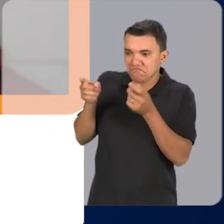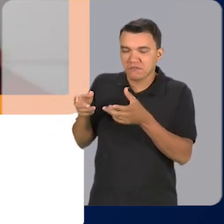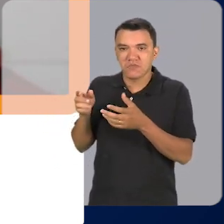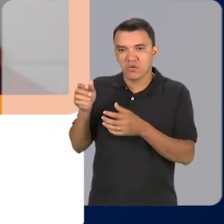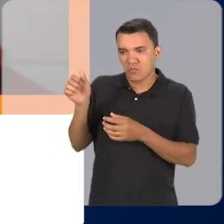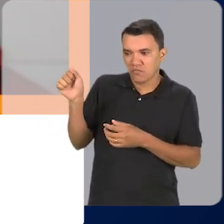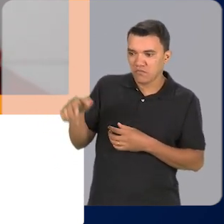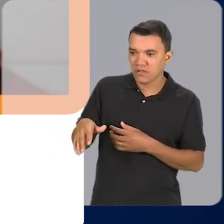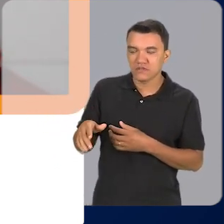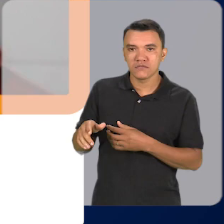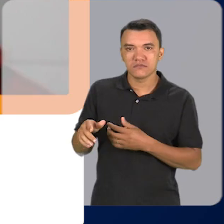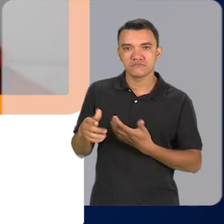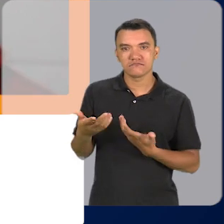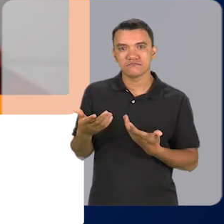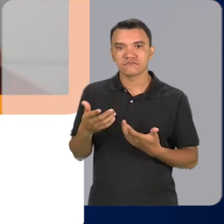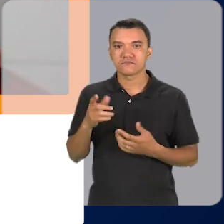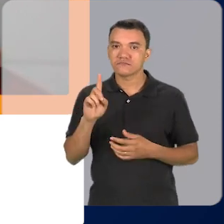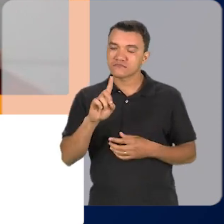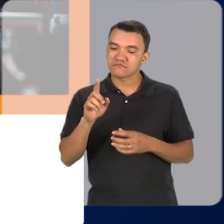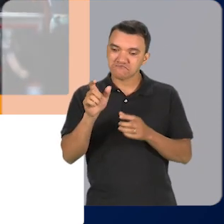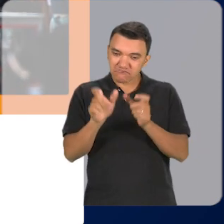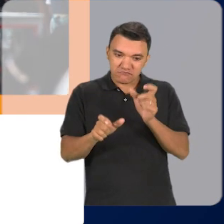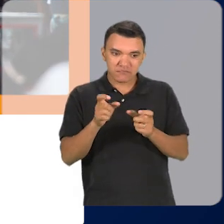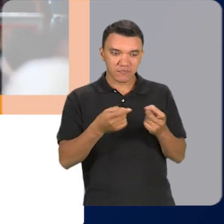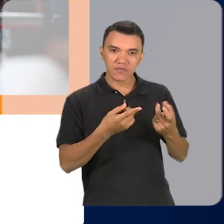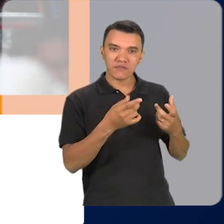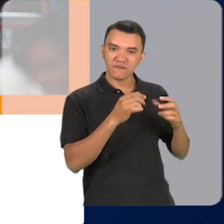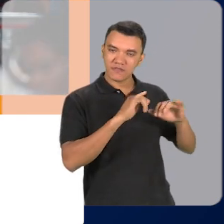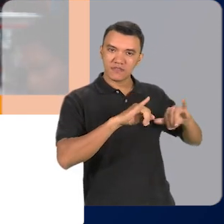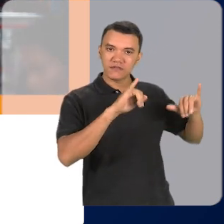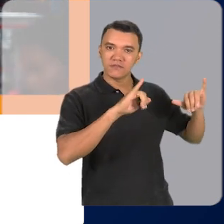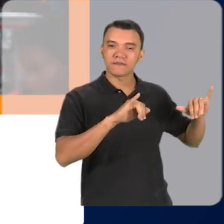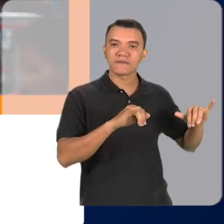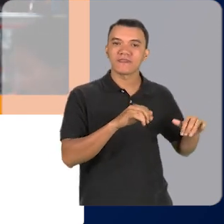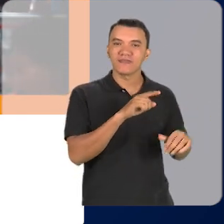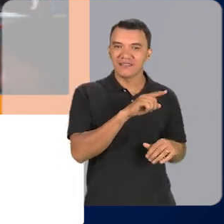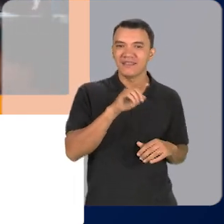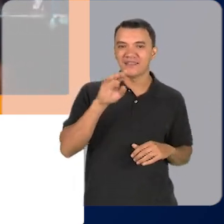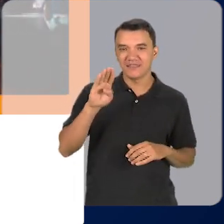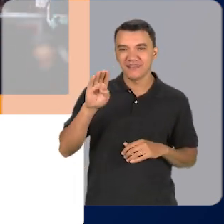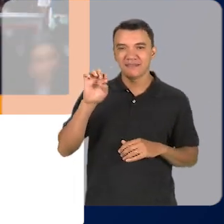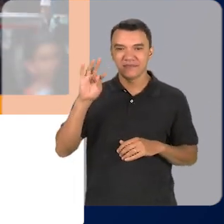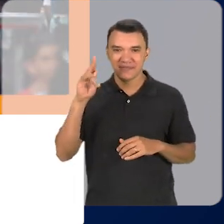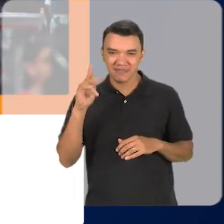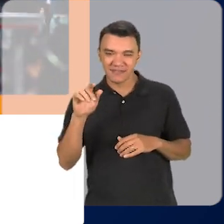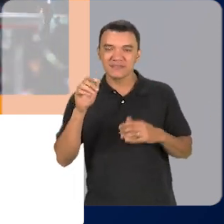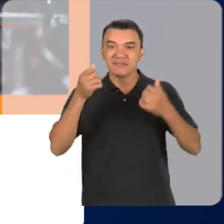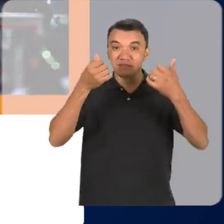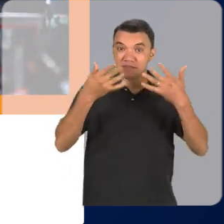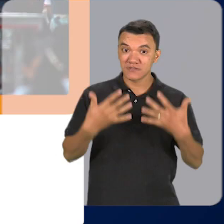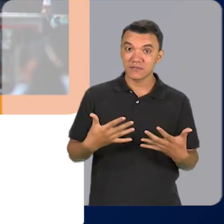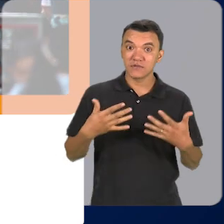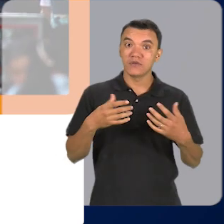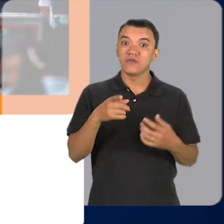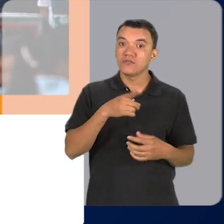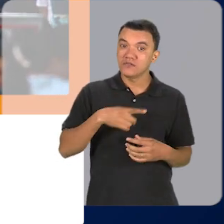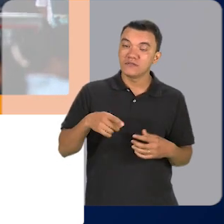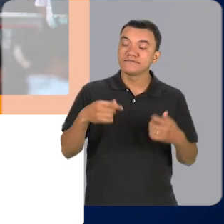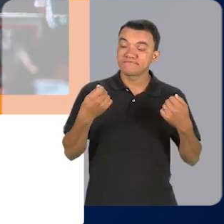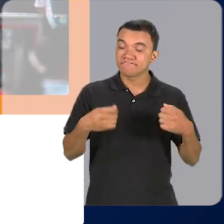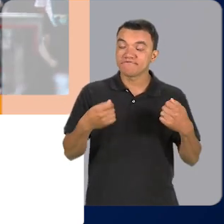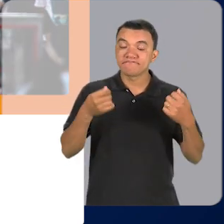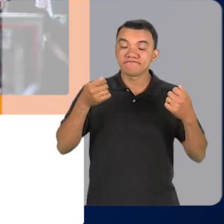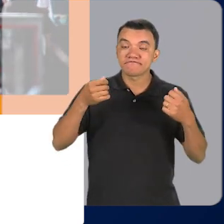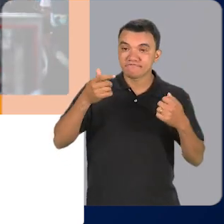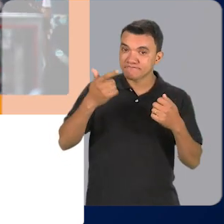como pregoeiro. Como Beth exemplificou, e a gente precisa pontuar, que o pregoeiro é